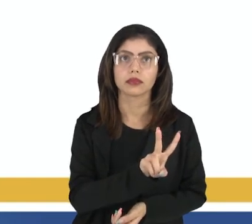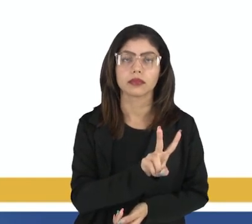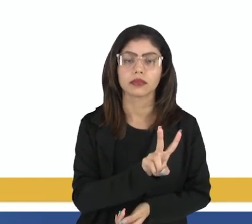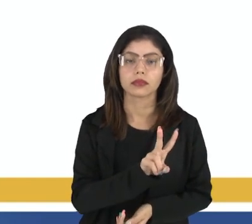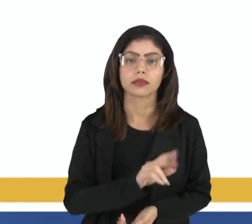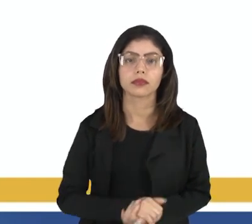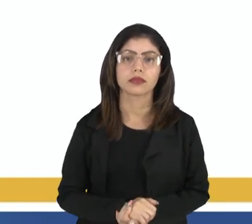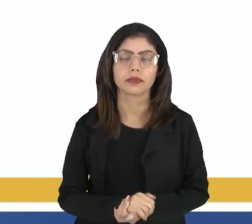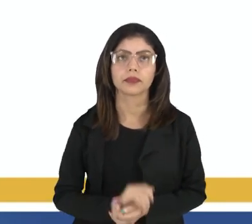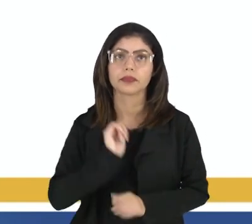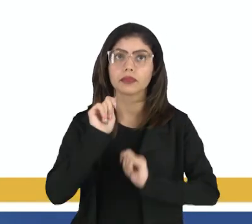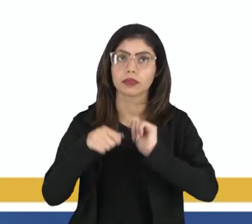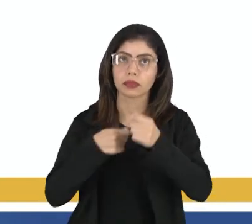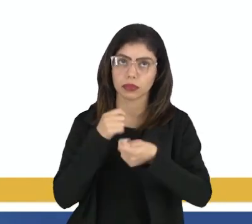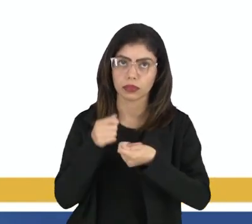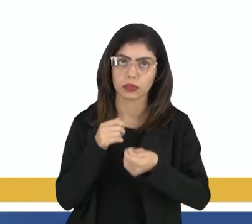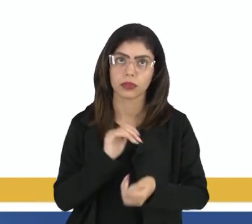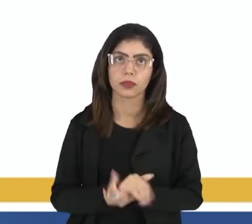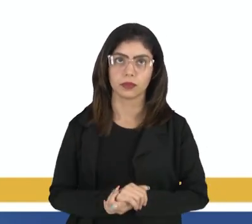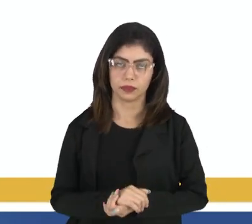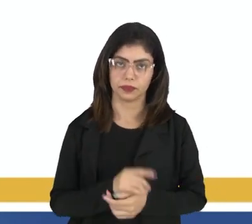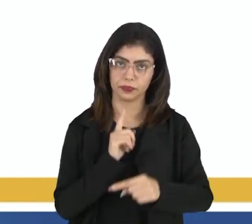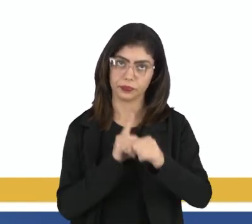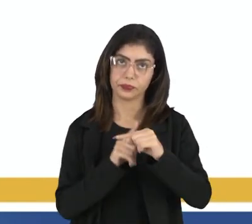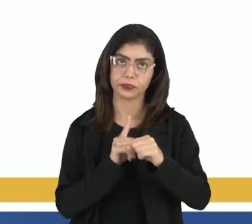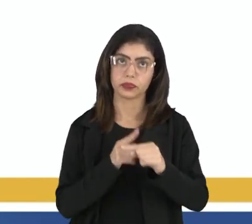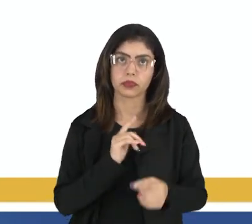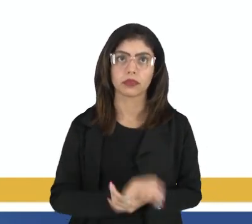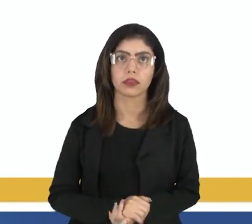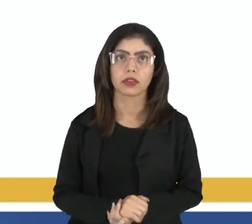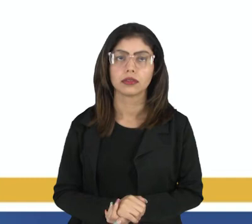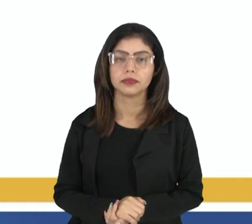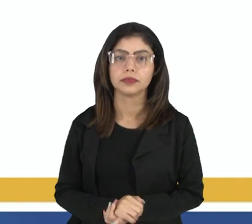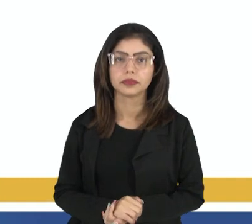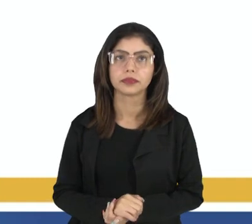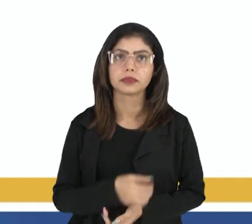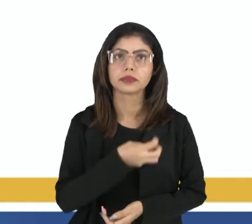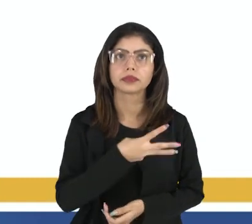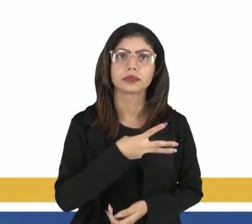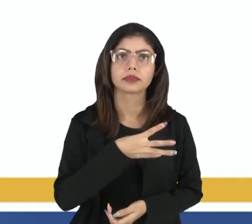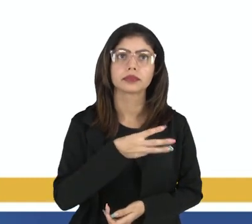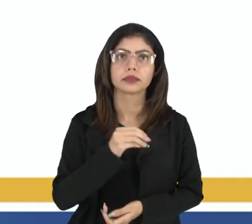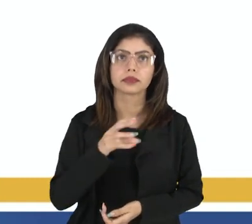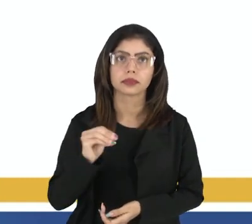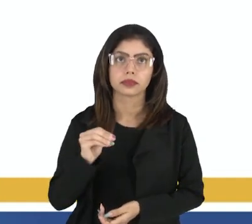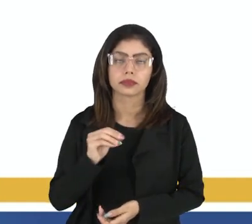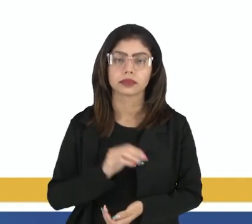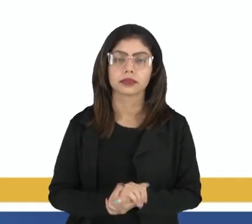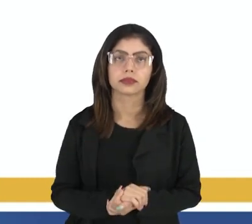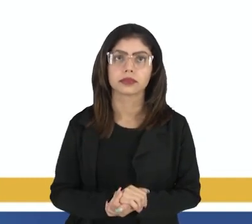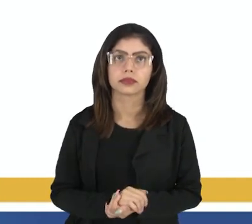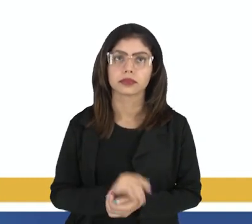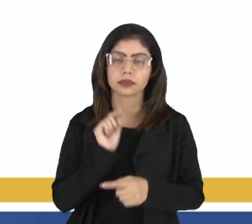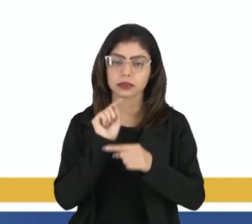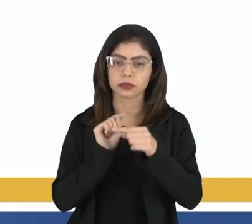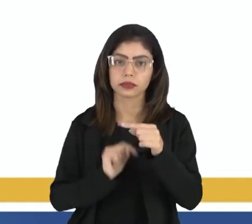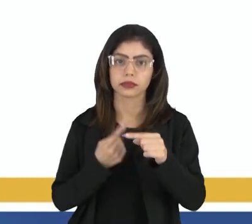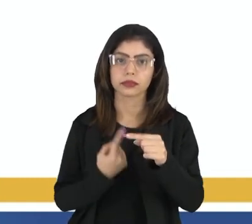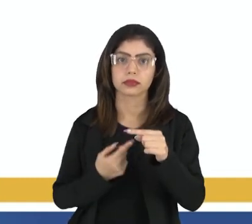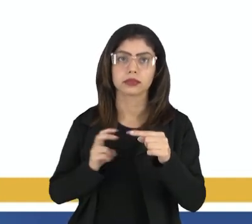Olhando, faça o jogo de sinal, que menos com menos é mais. E 300 dividido